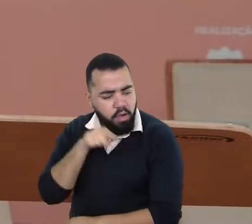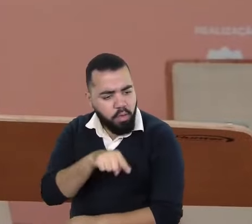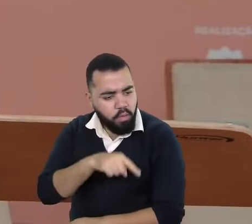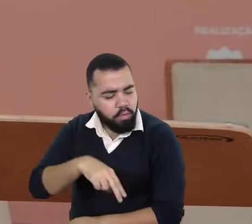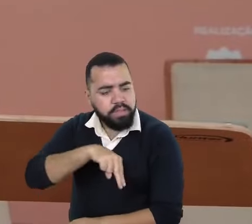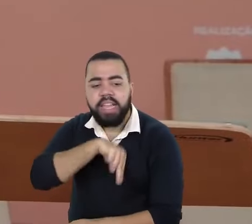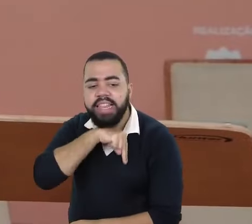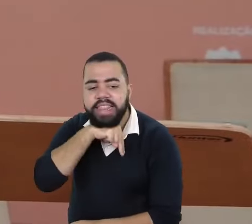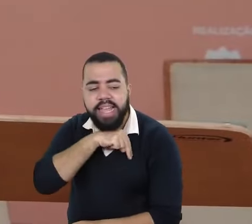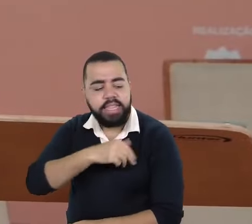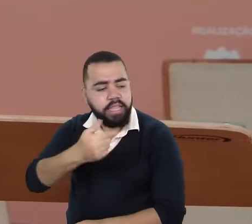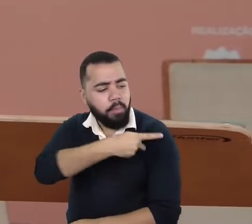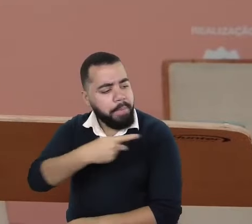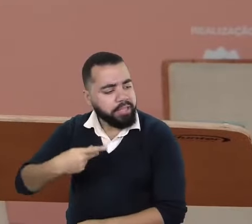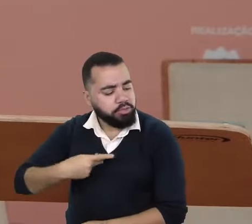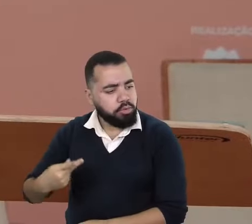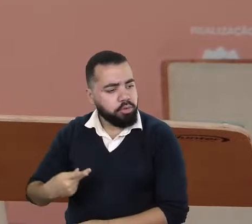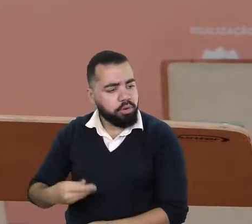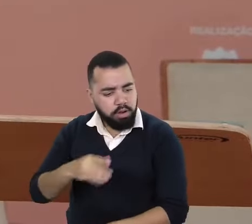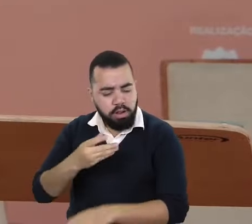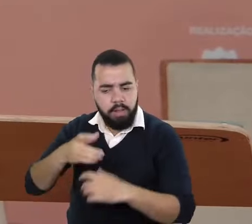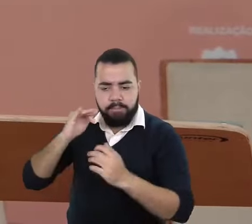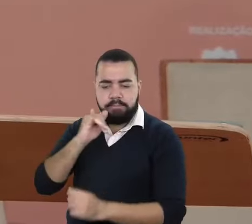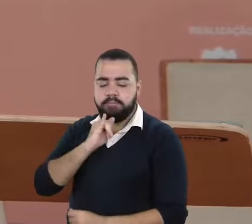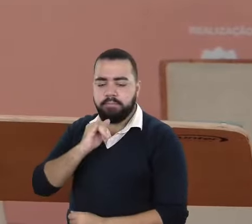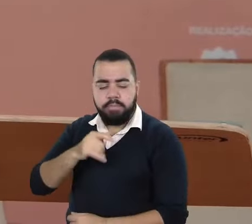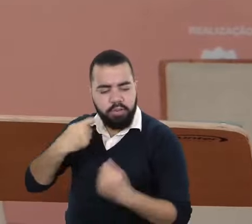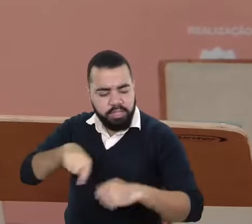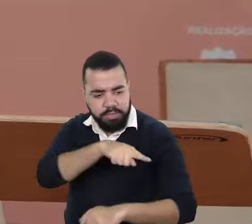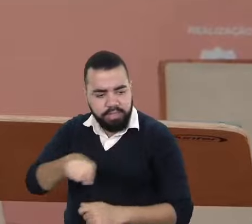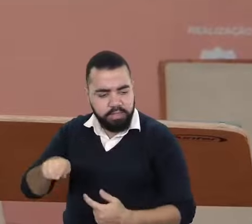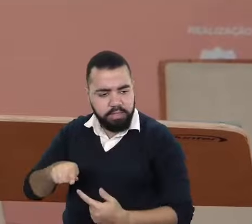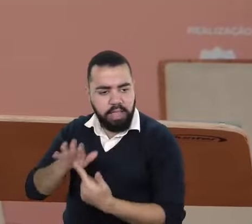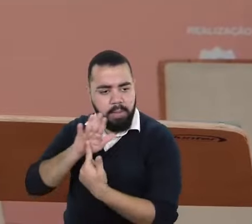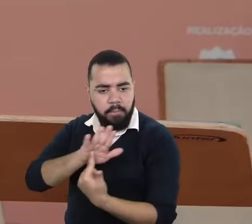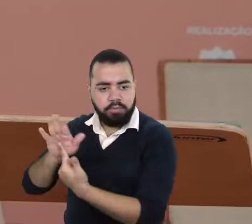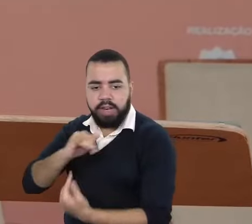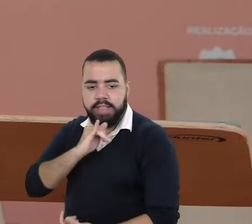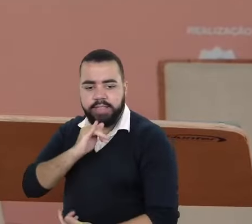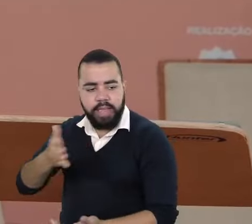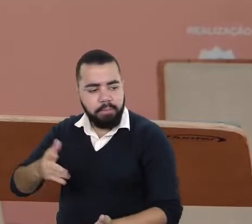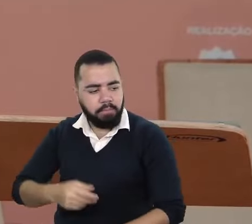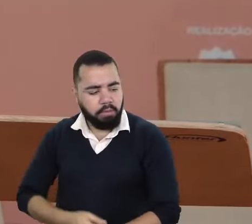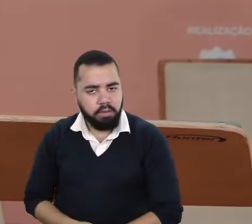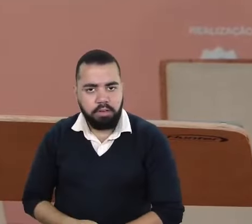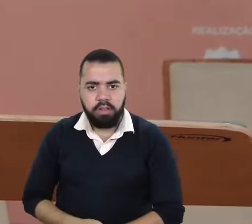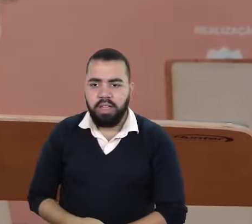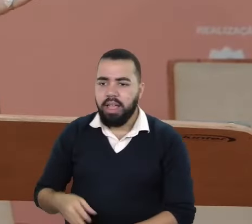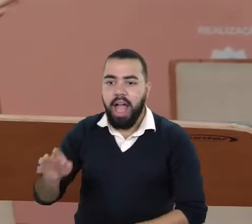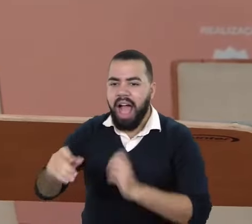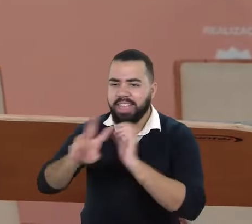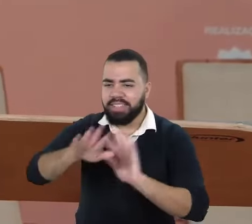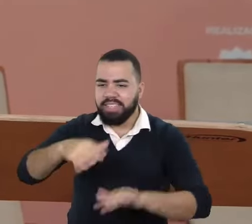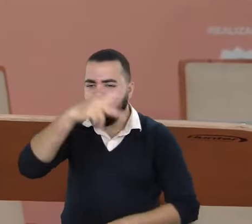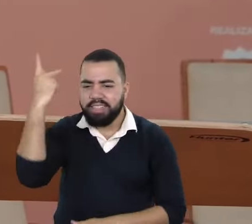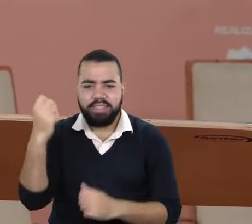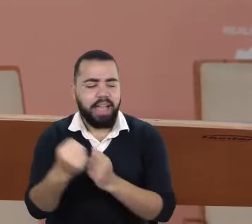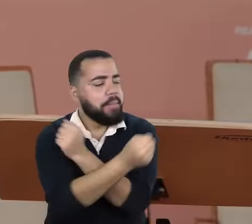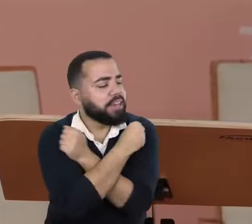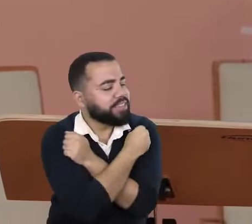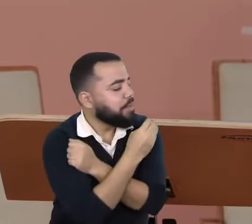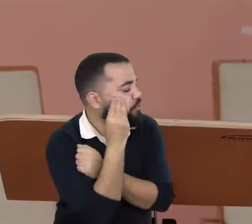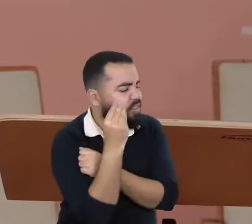neta do pastor. Que exemplo que você está dando, excluindo as crianças? E as crianças vinham me abraçar, me beijar, eu limpava, eu não gostava. Aí eu arrumei